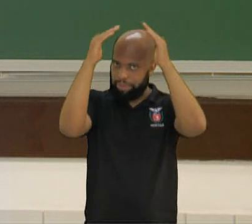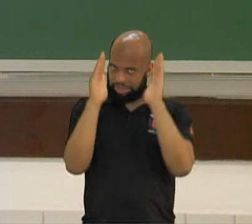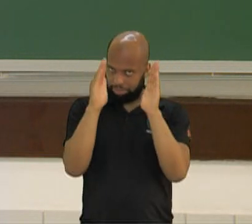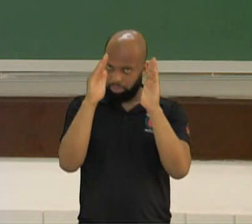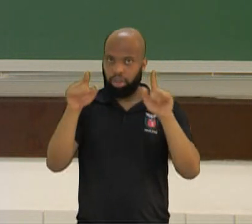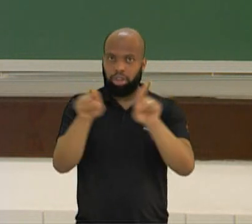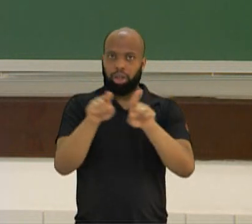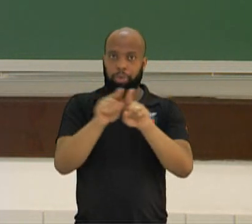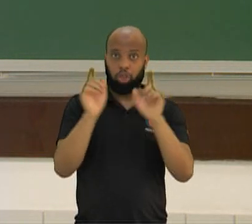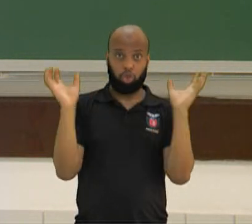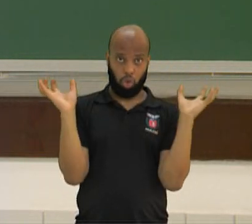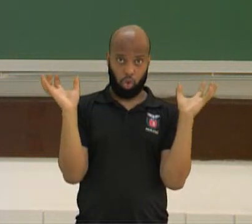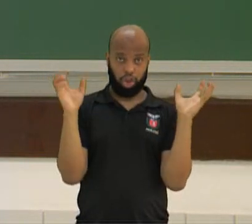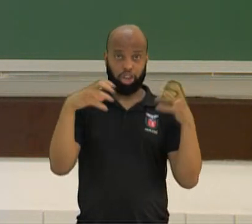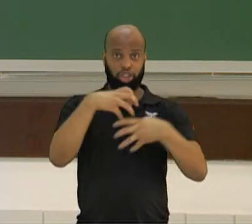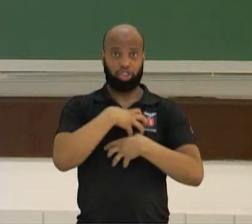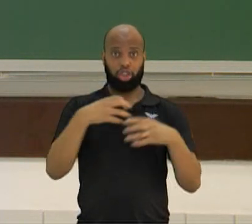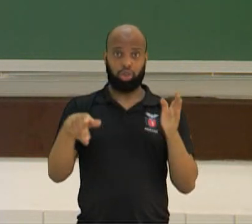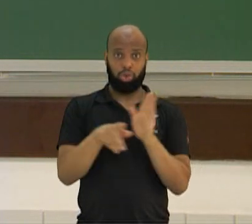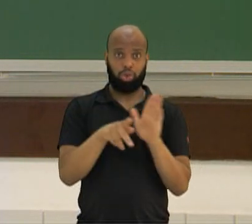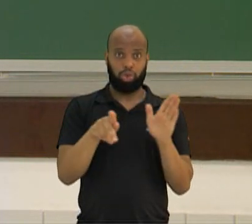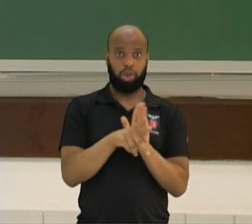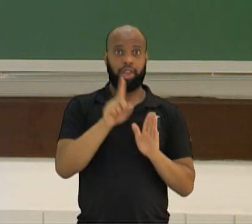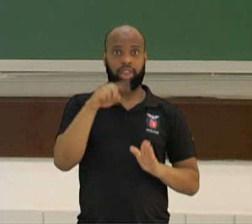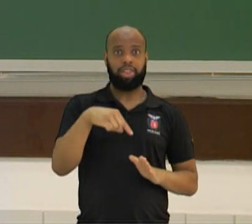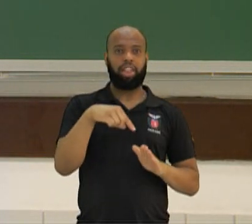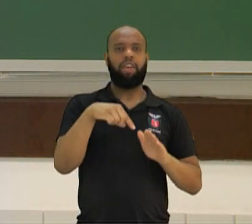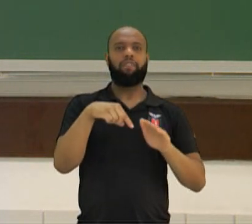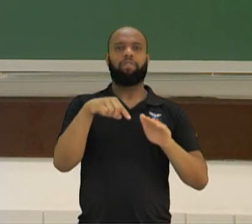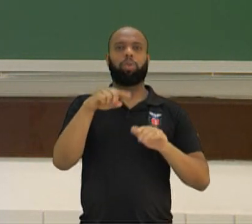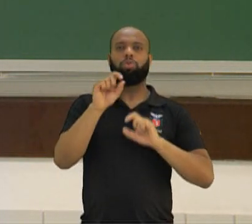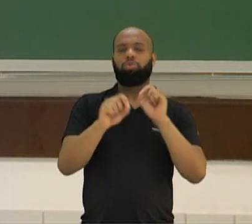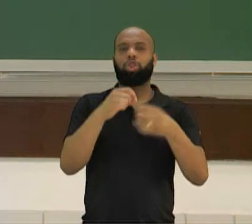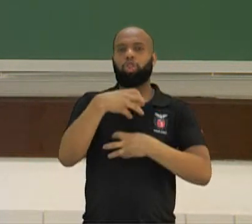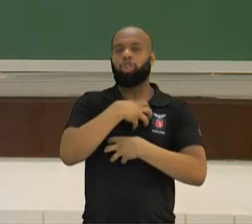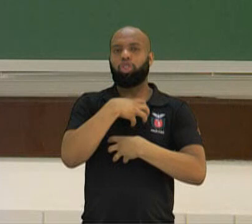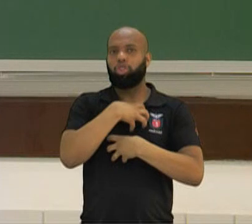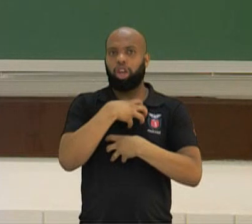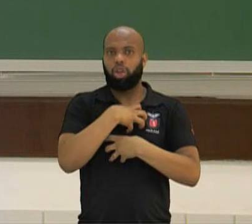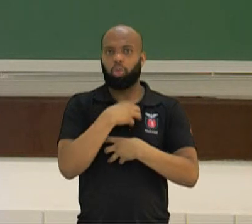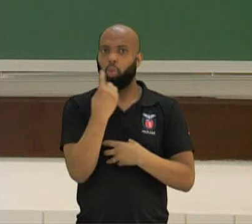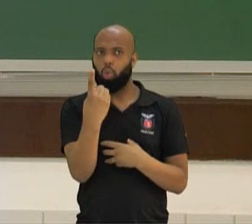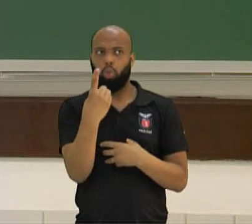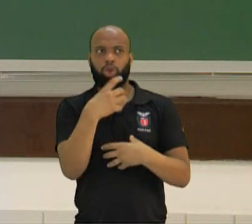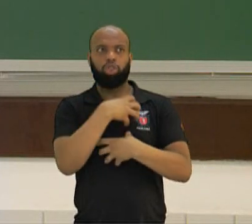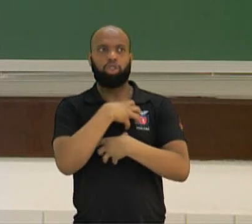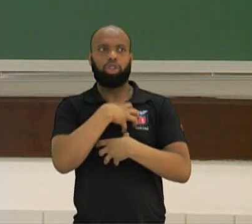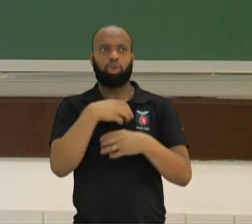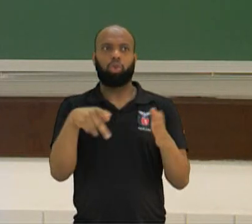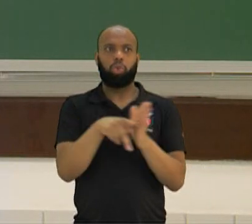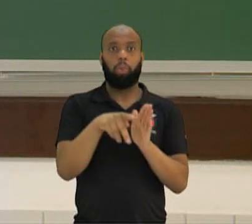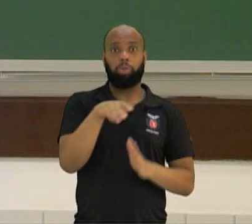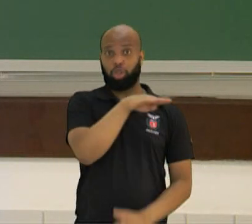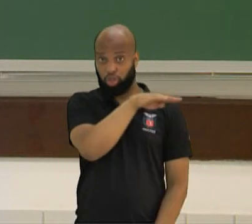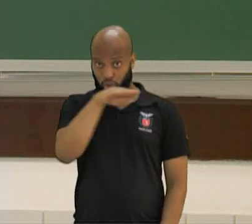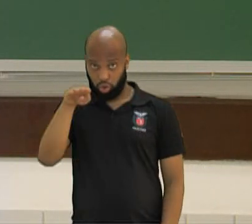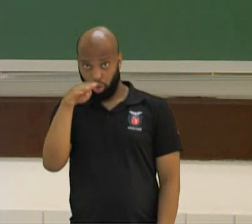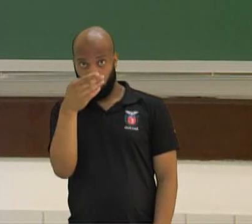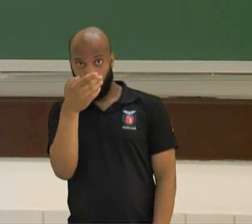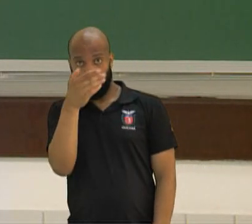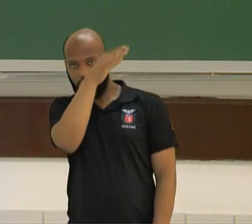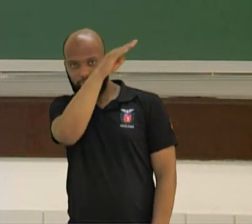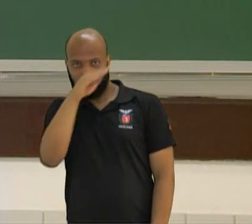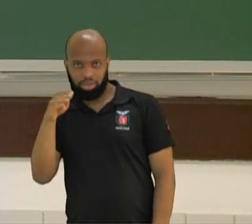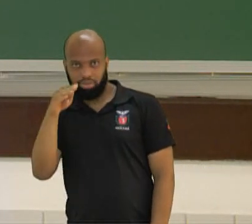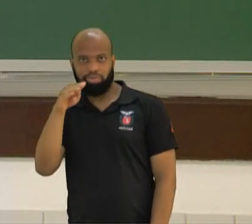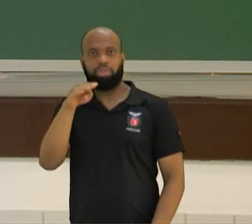em uma direção horizontal ou vertical e uma casa numa direção que seria diagonal. Então ele poderia